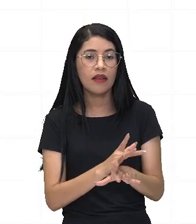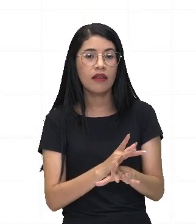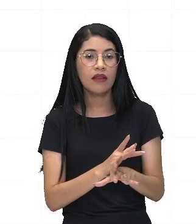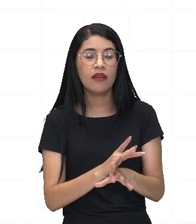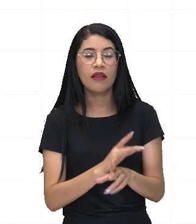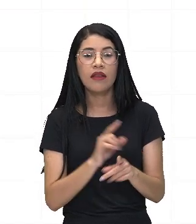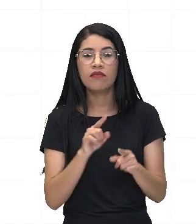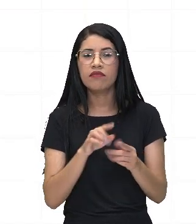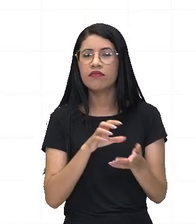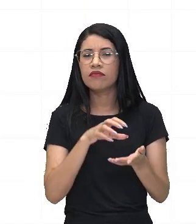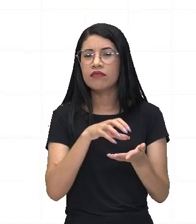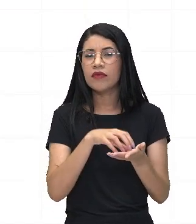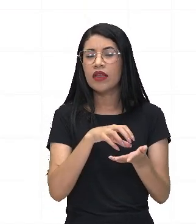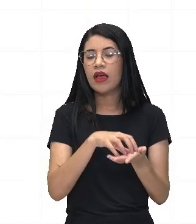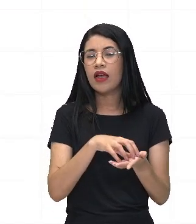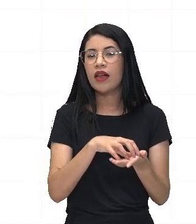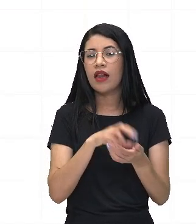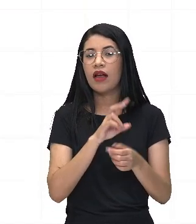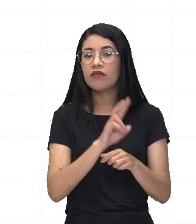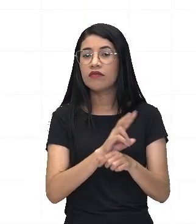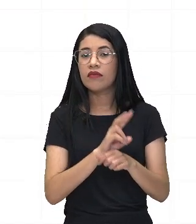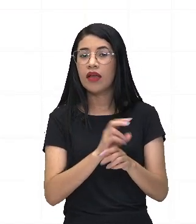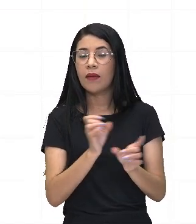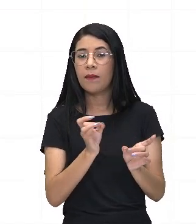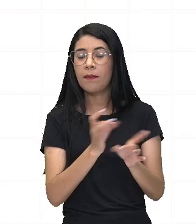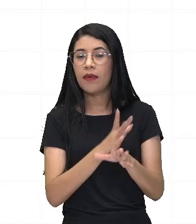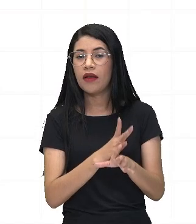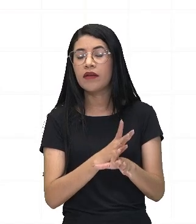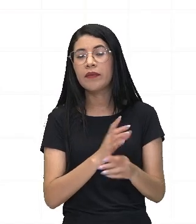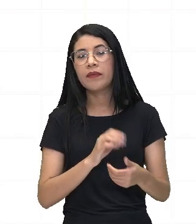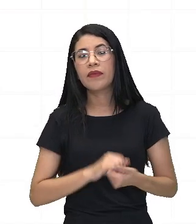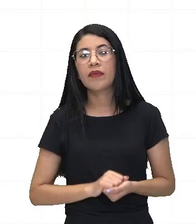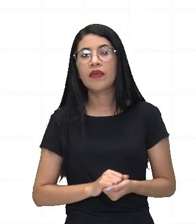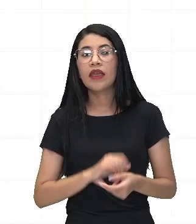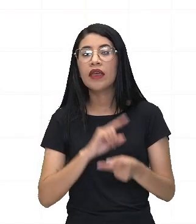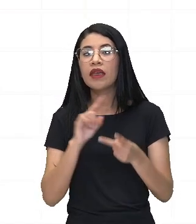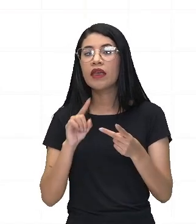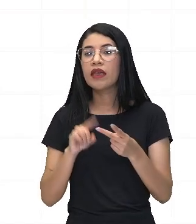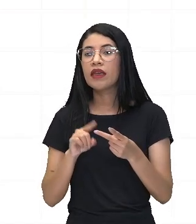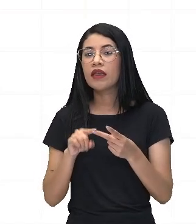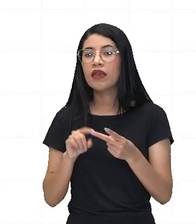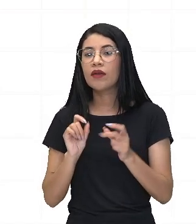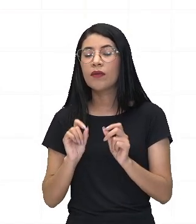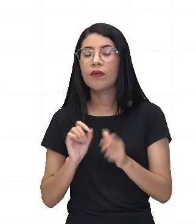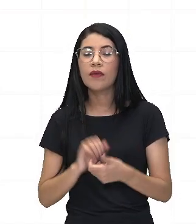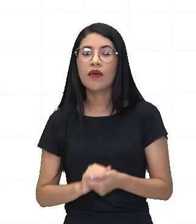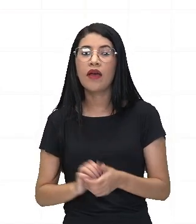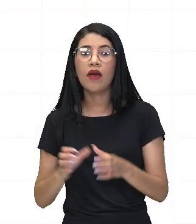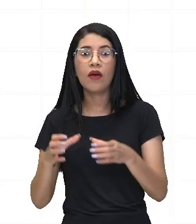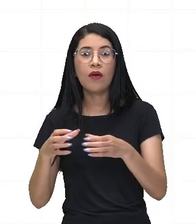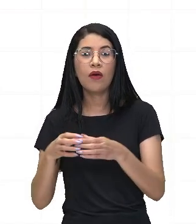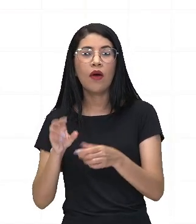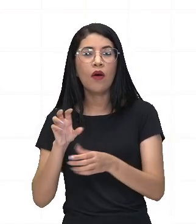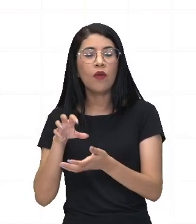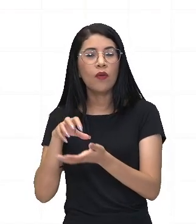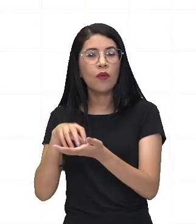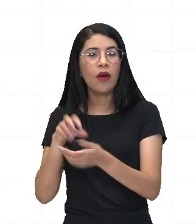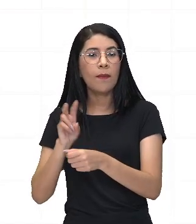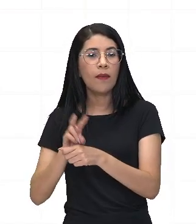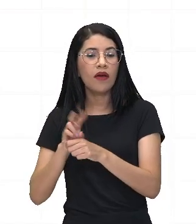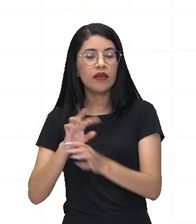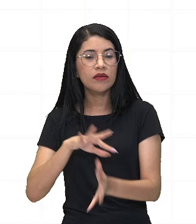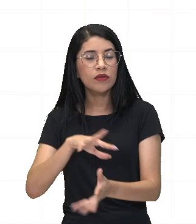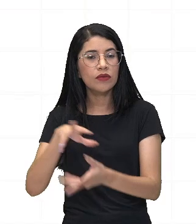as unidades de conservação de proteção integral, e nós temos as unidades de conservação de uso